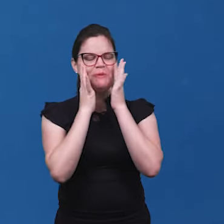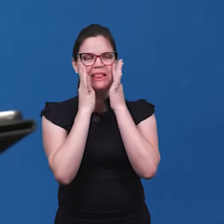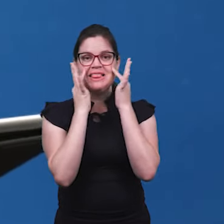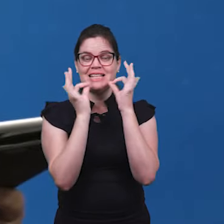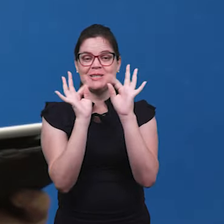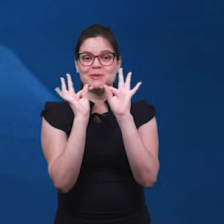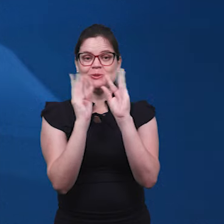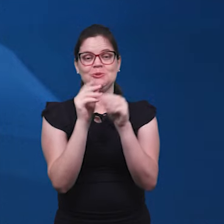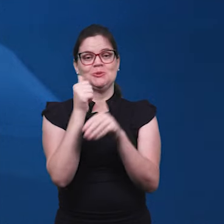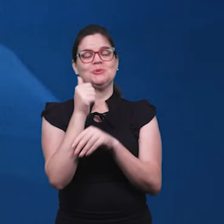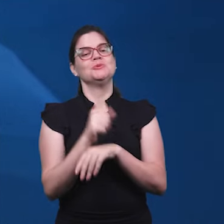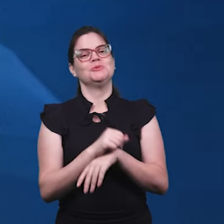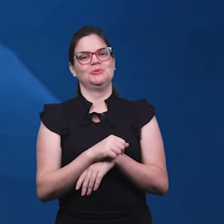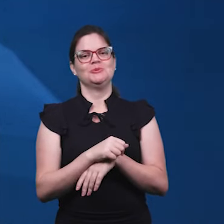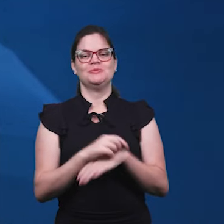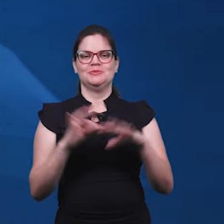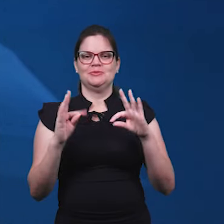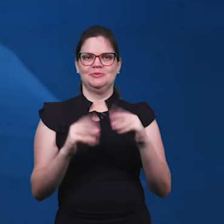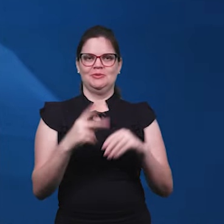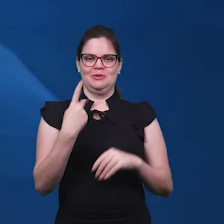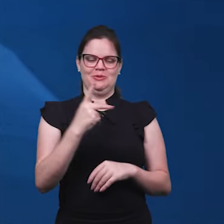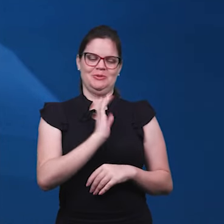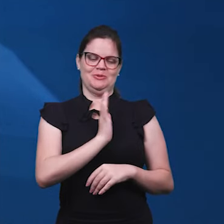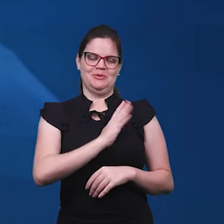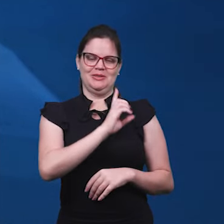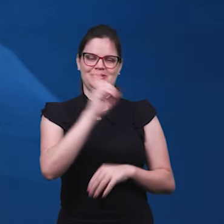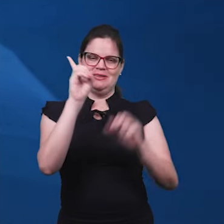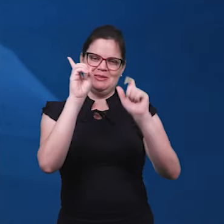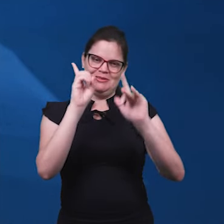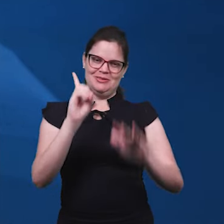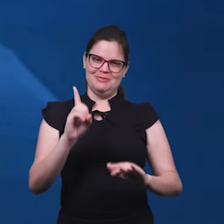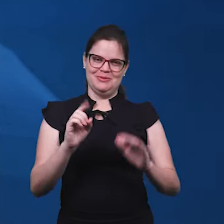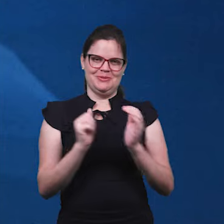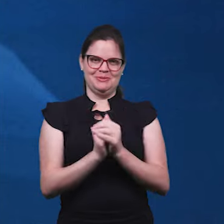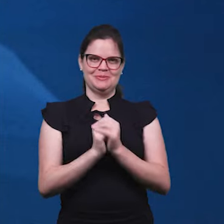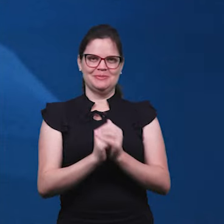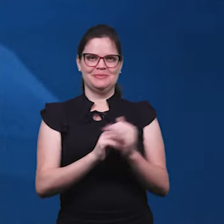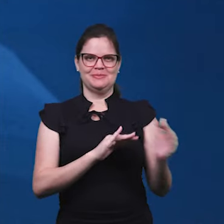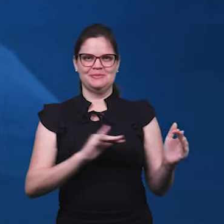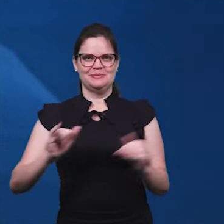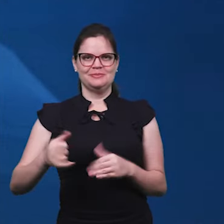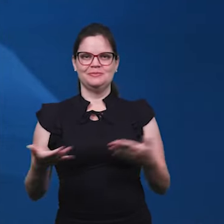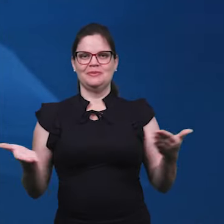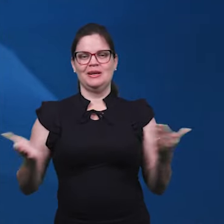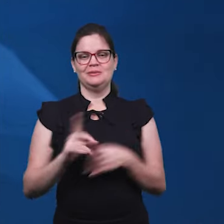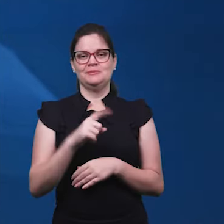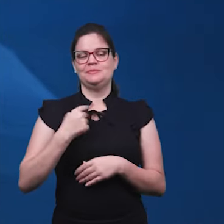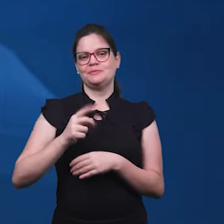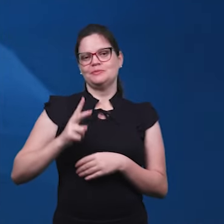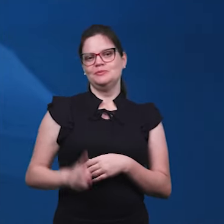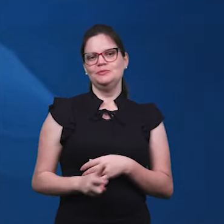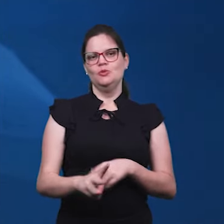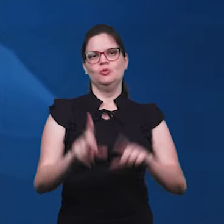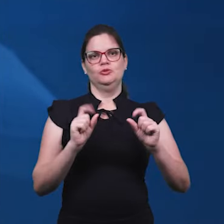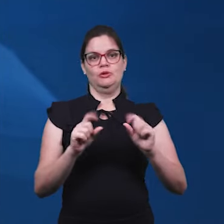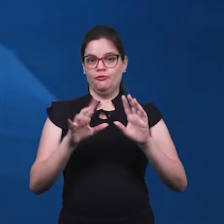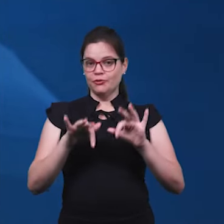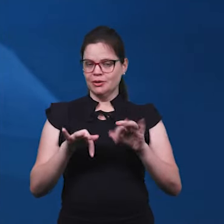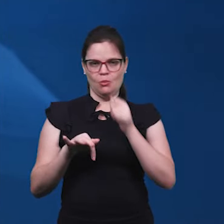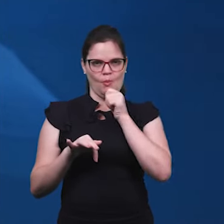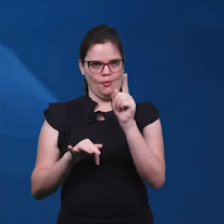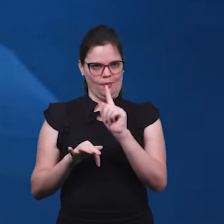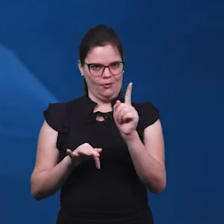viu? Amém? Então, irmãos, nós vamos agora fazer o seguinte, não terminamos ainda essa parte da escola bíblica, porque nós vamos apresentar